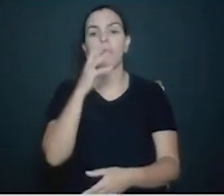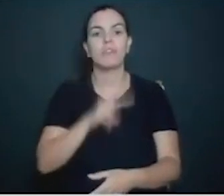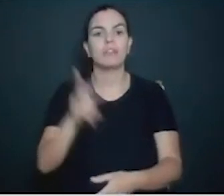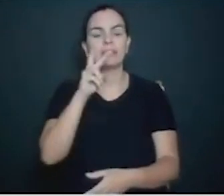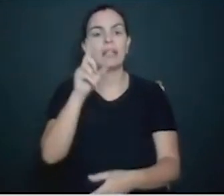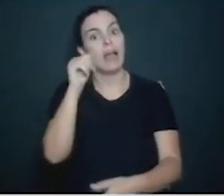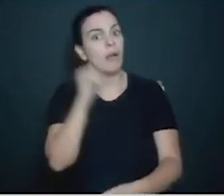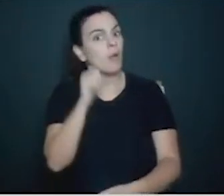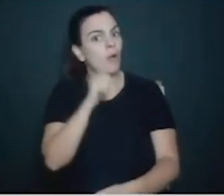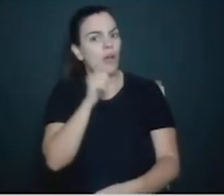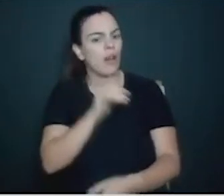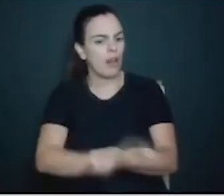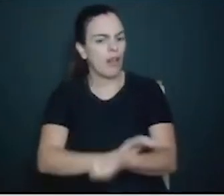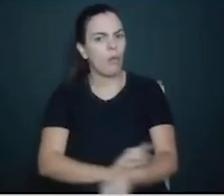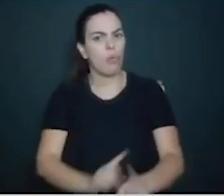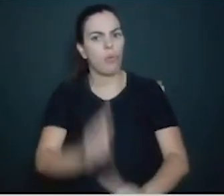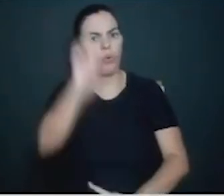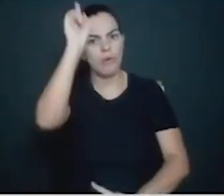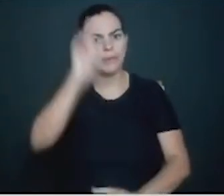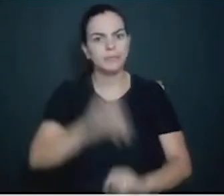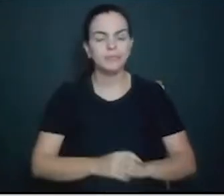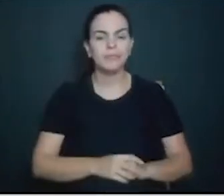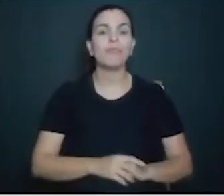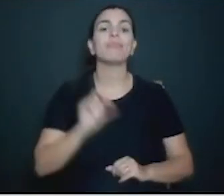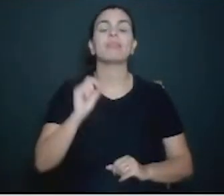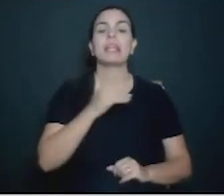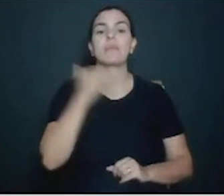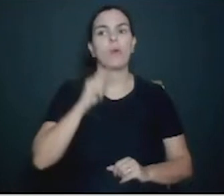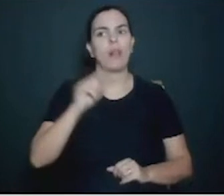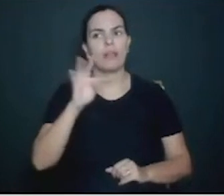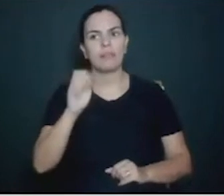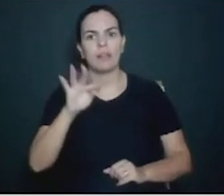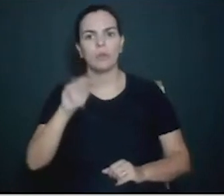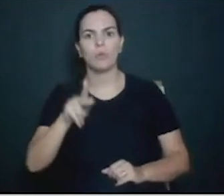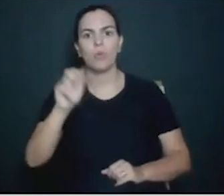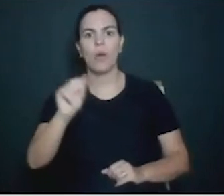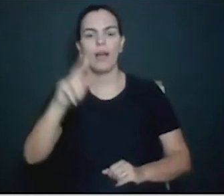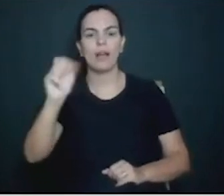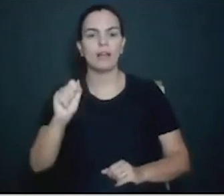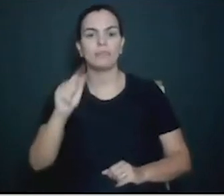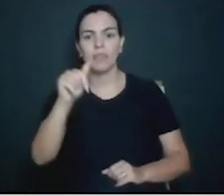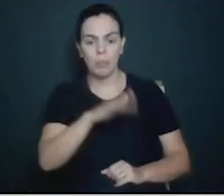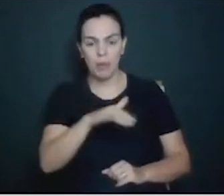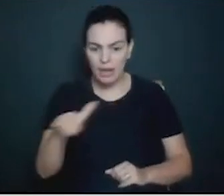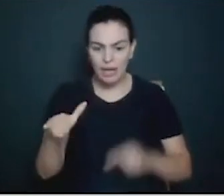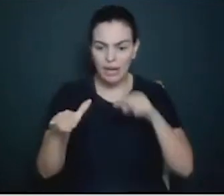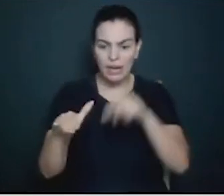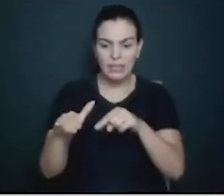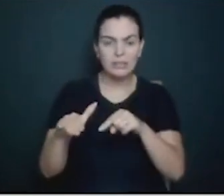morre recentemente na Tatuquara é uma criança pequena que, desassistida, morre por falta de